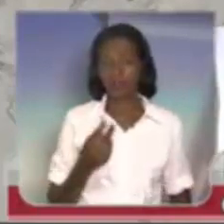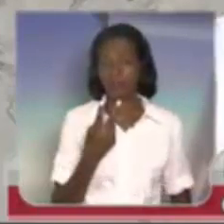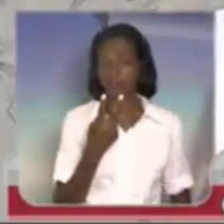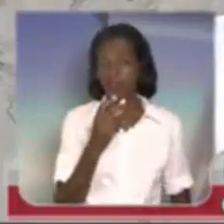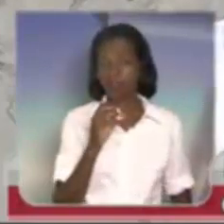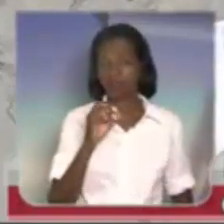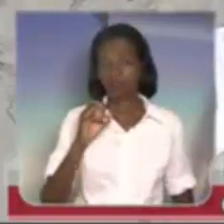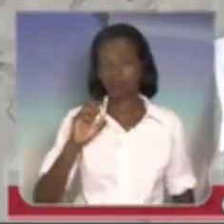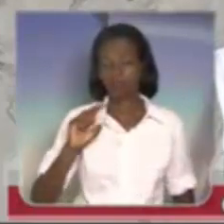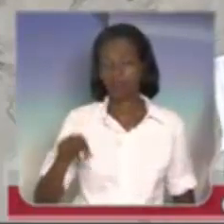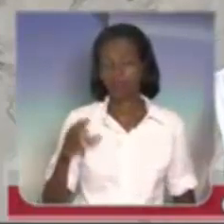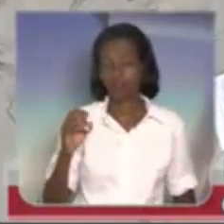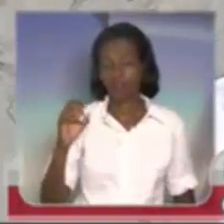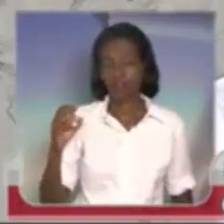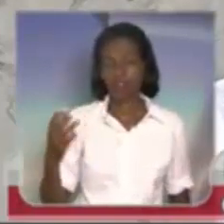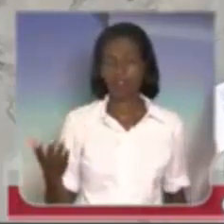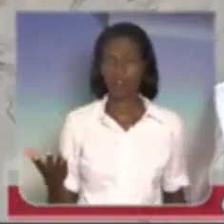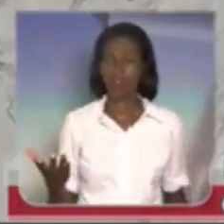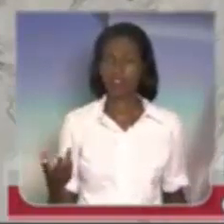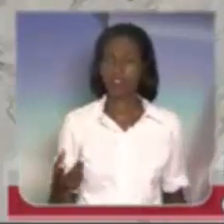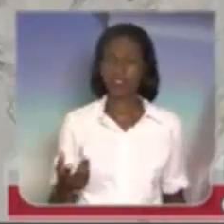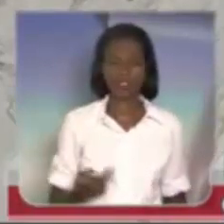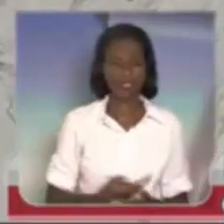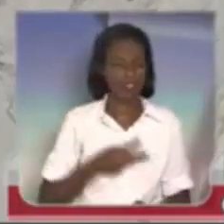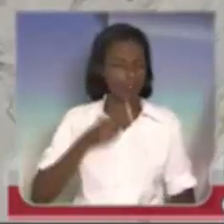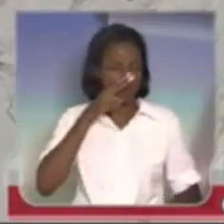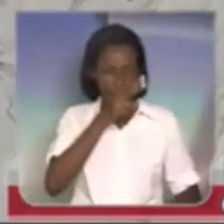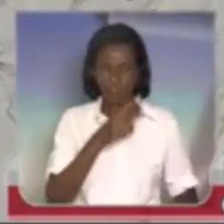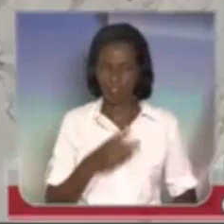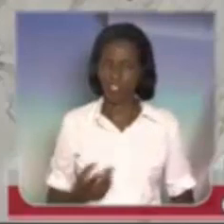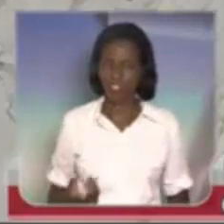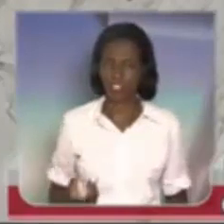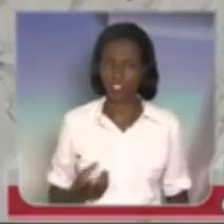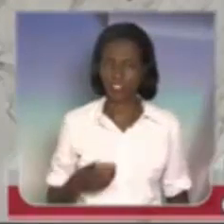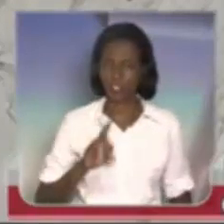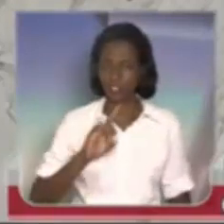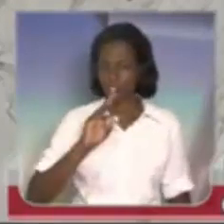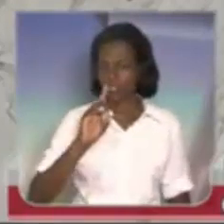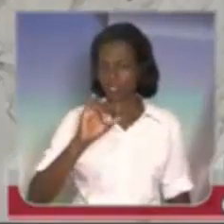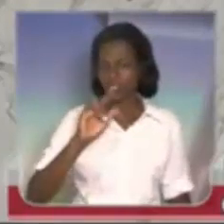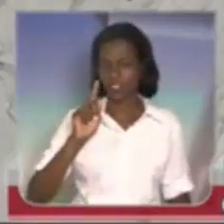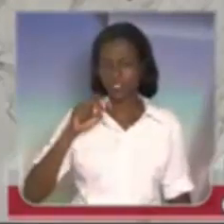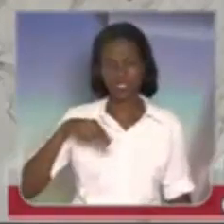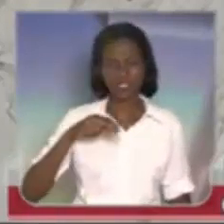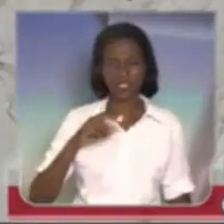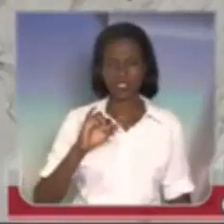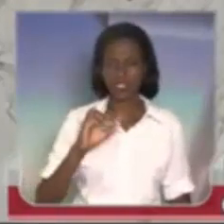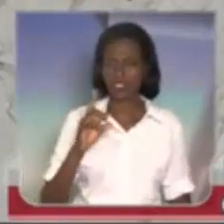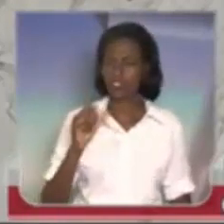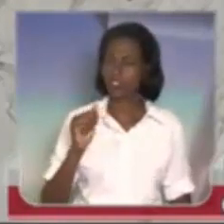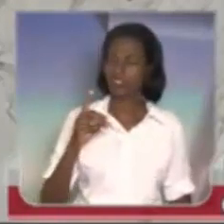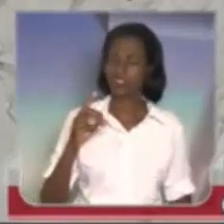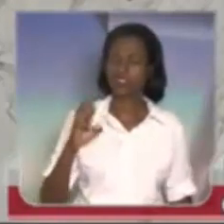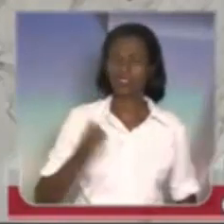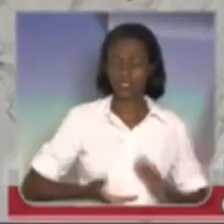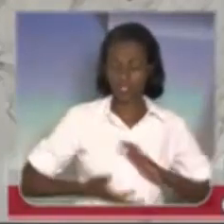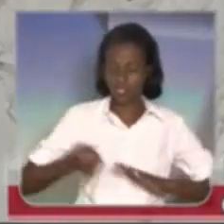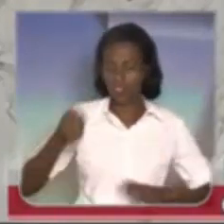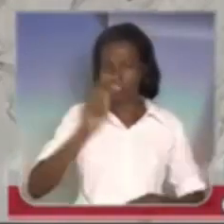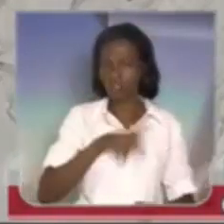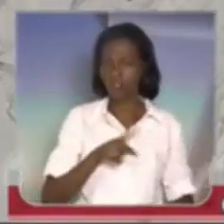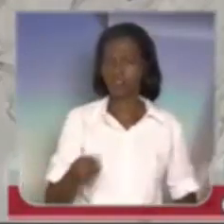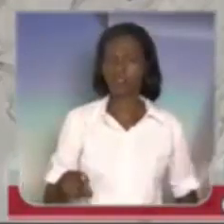200 um absurdo isso é uma afronta a dignidade das nossas professoras peb1 da